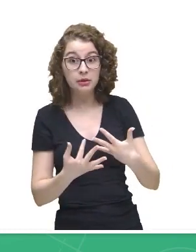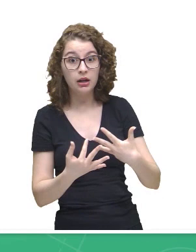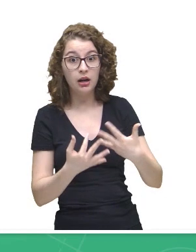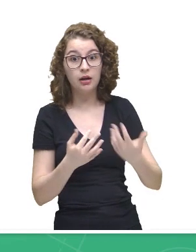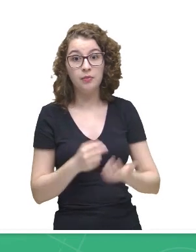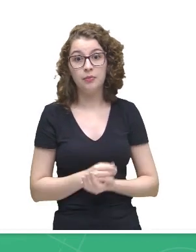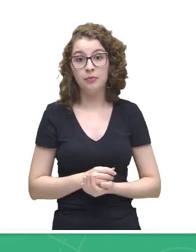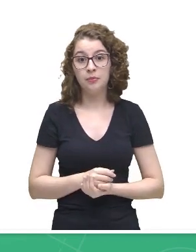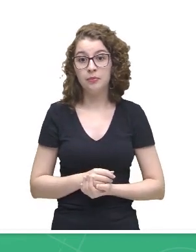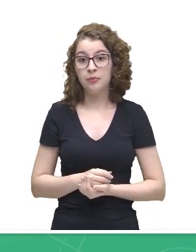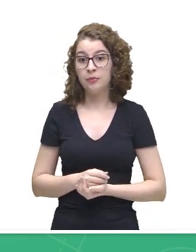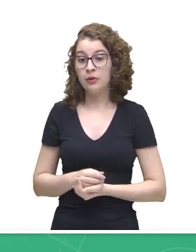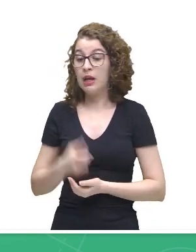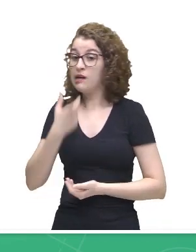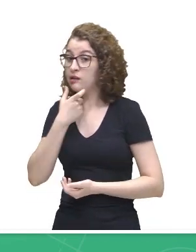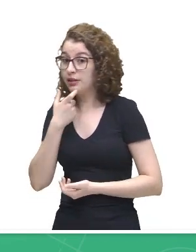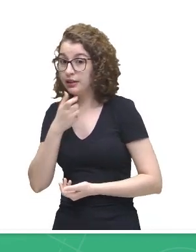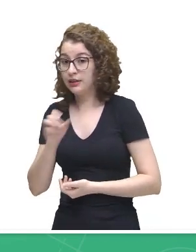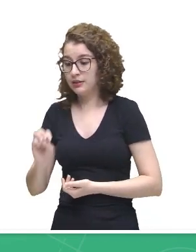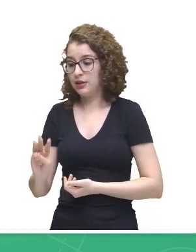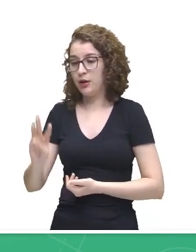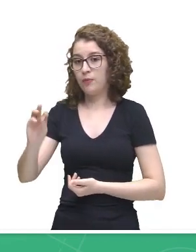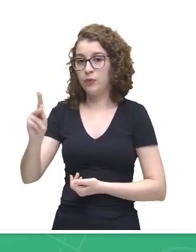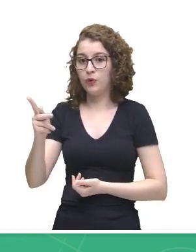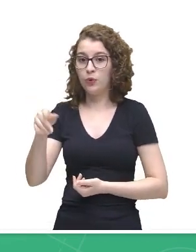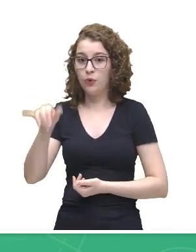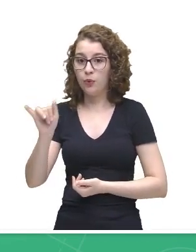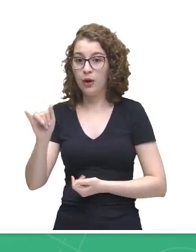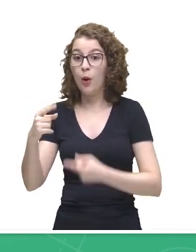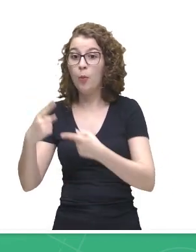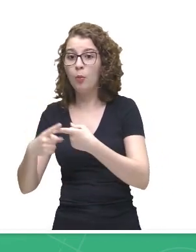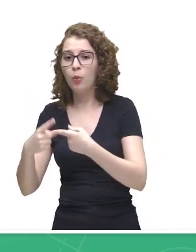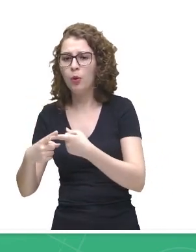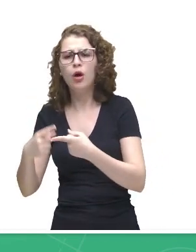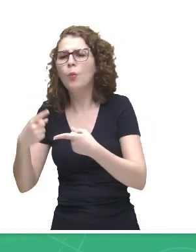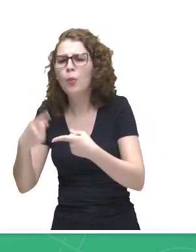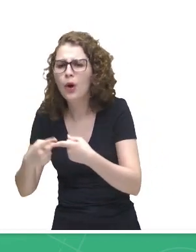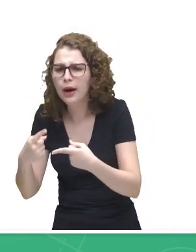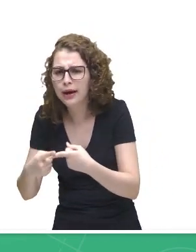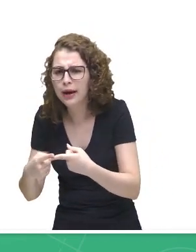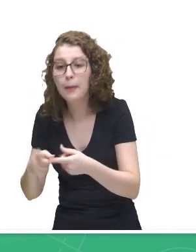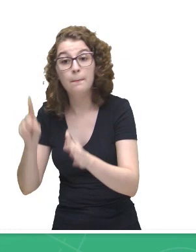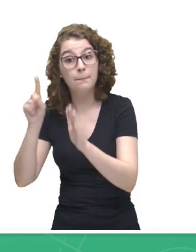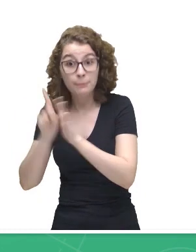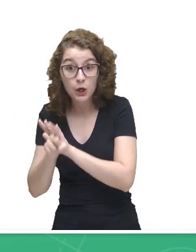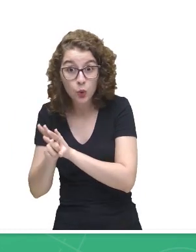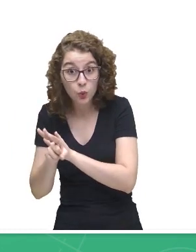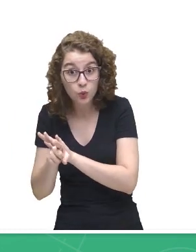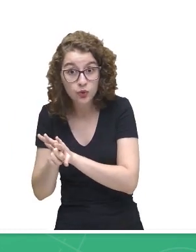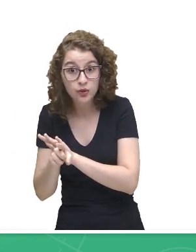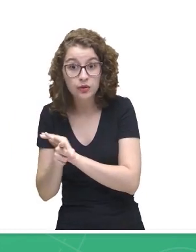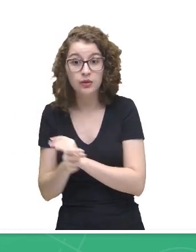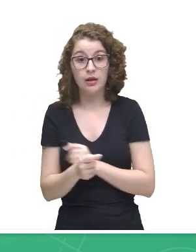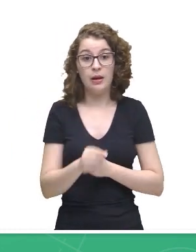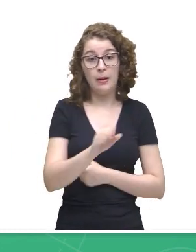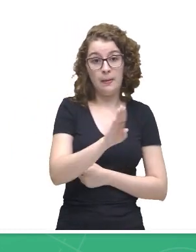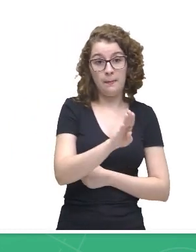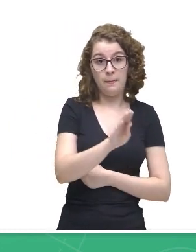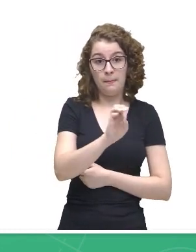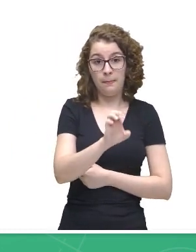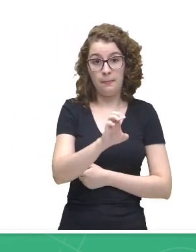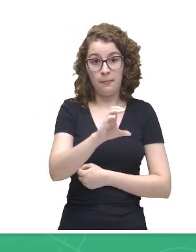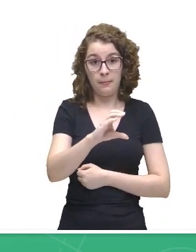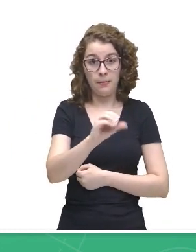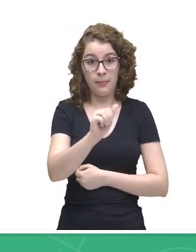why para perguntas e because para respostas e nada mais, tá? Na língua portuguesa, teremos 4, né, usos